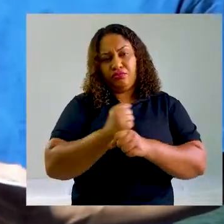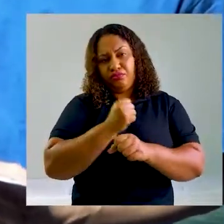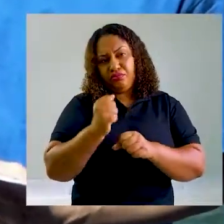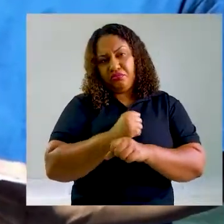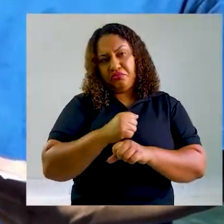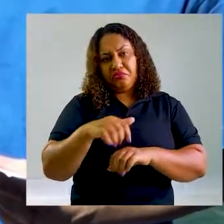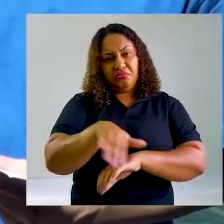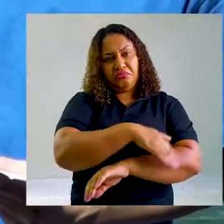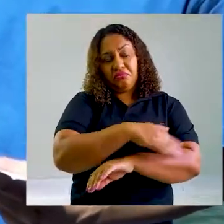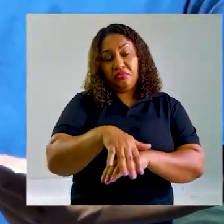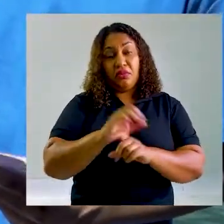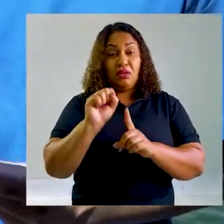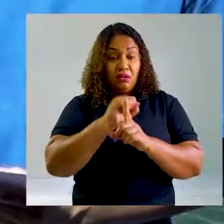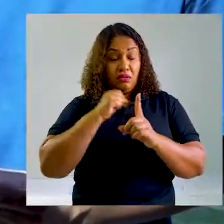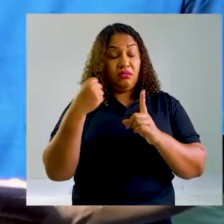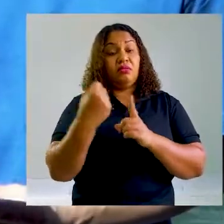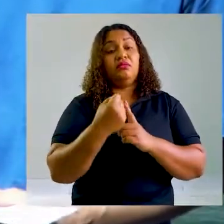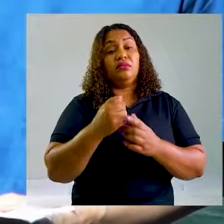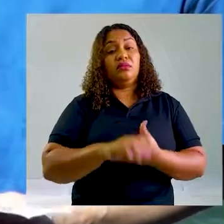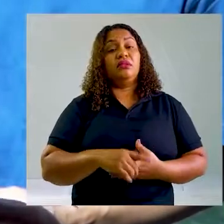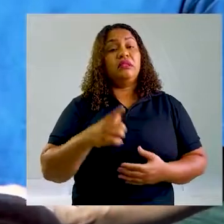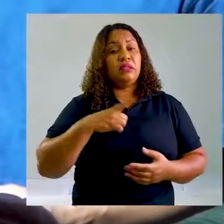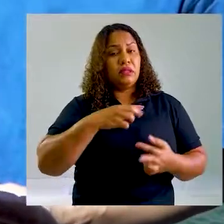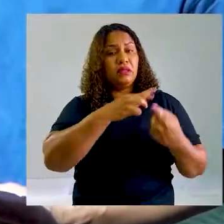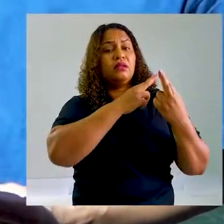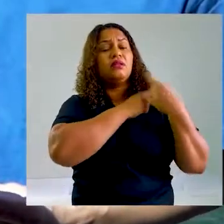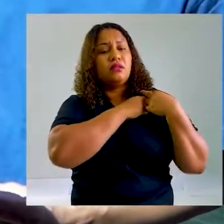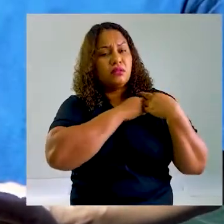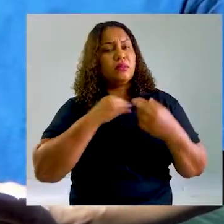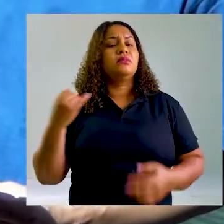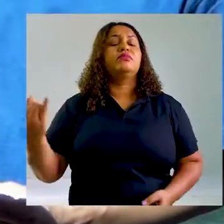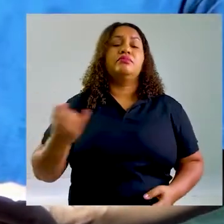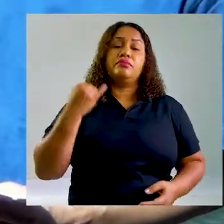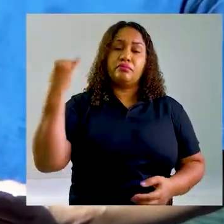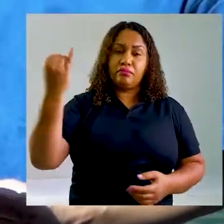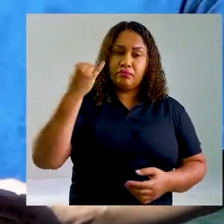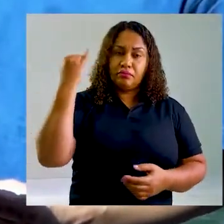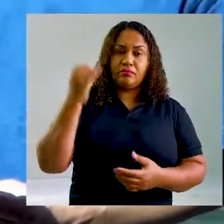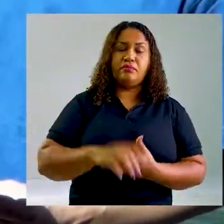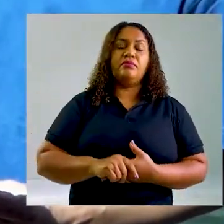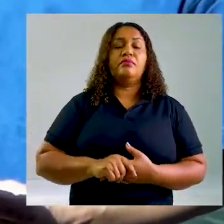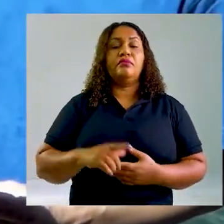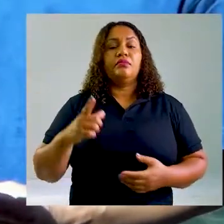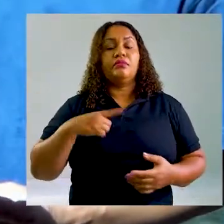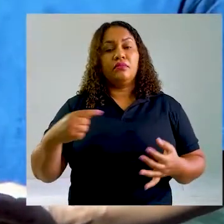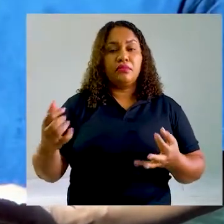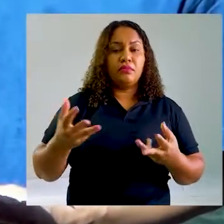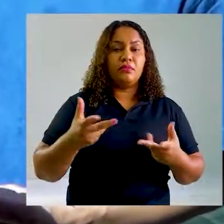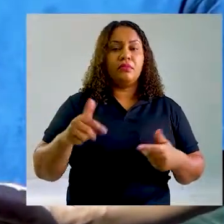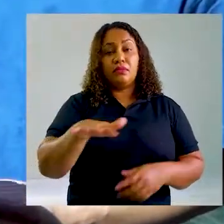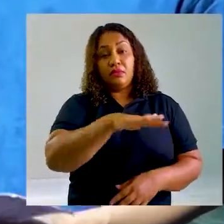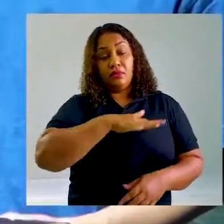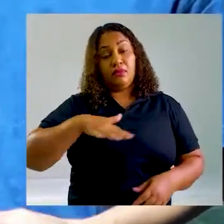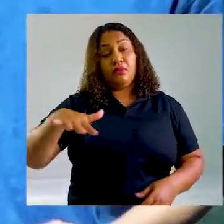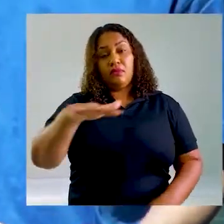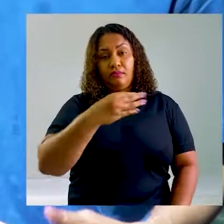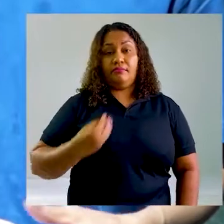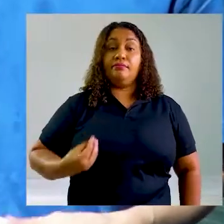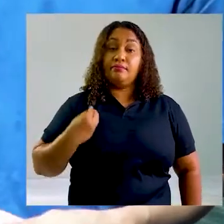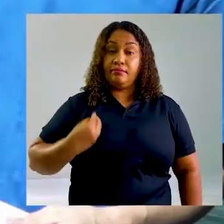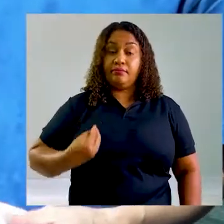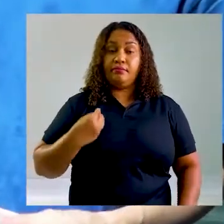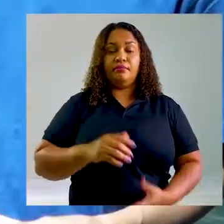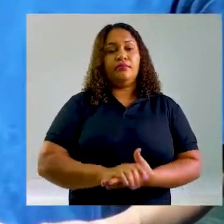Então, a sociedade tem um papel importantíssimo na manutenção da qualidade do ambiente onde ela